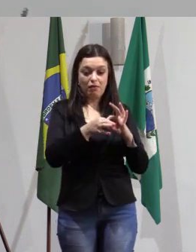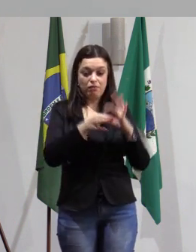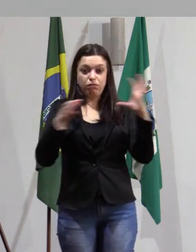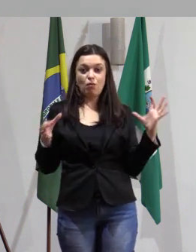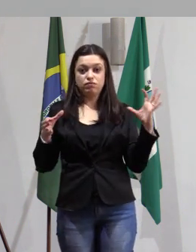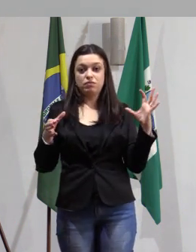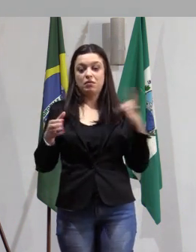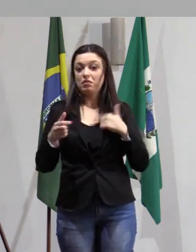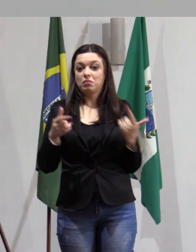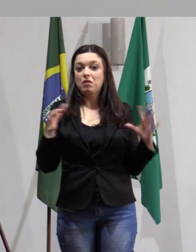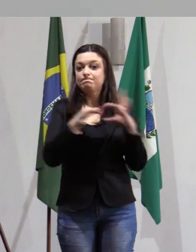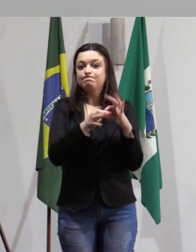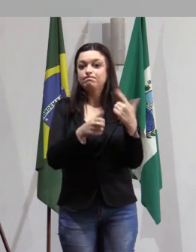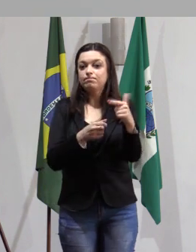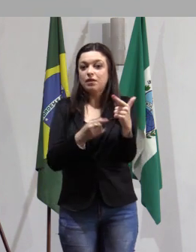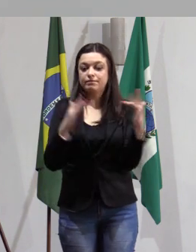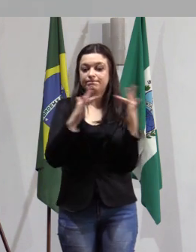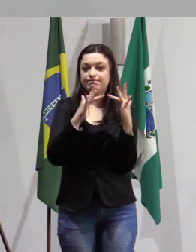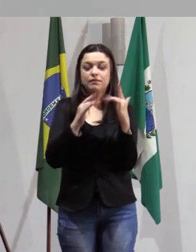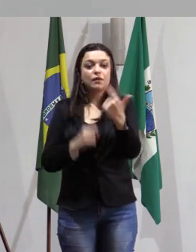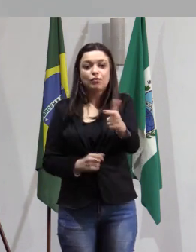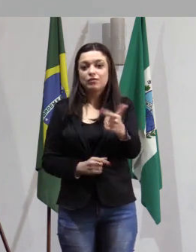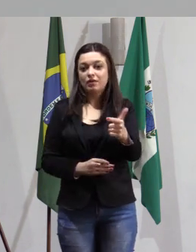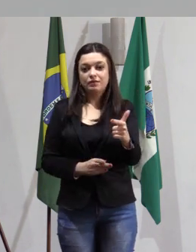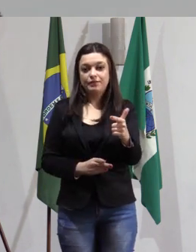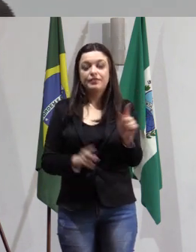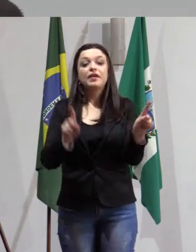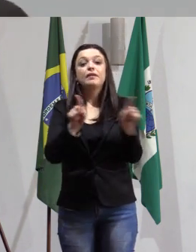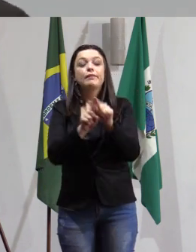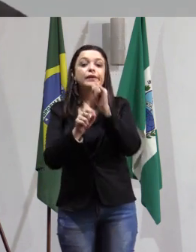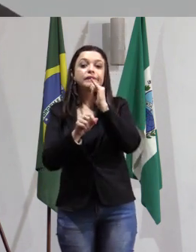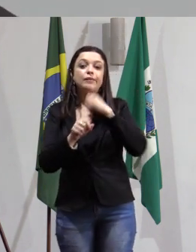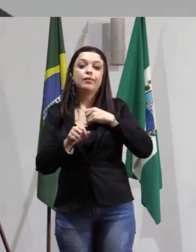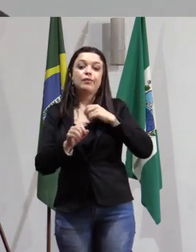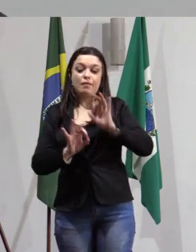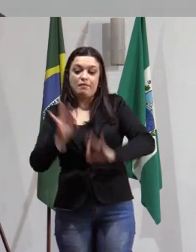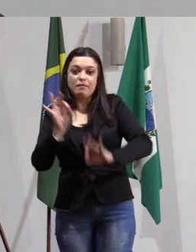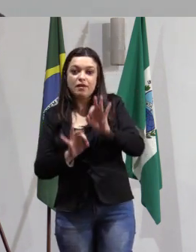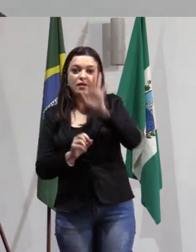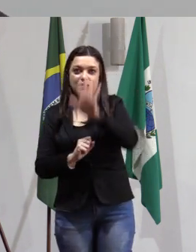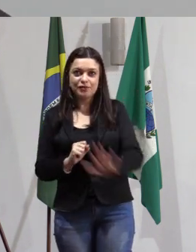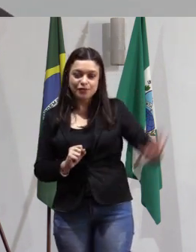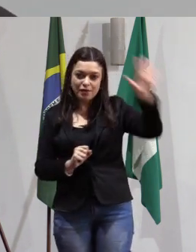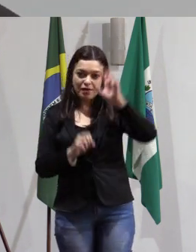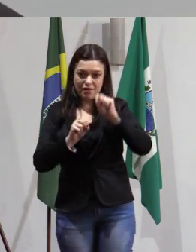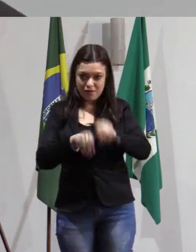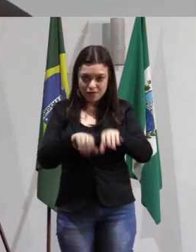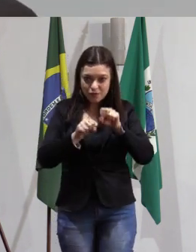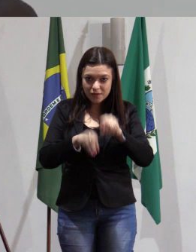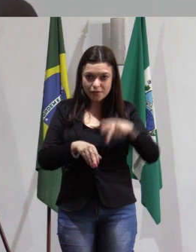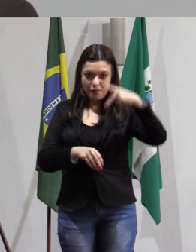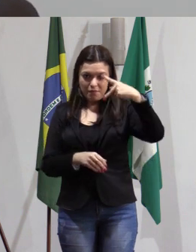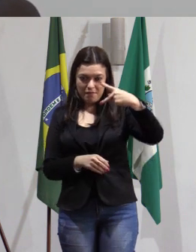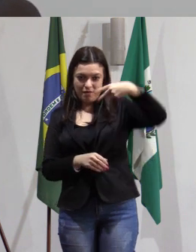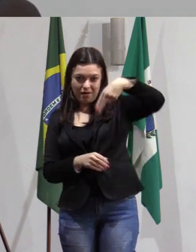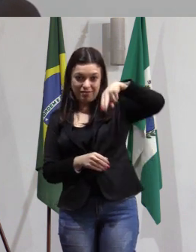Em particular, o Plano Nacional de Educação, de 2014. Não